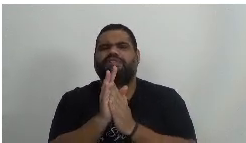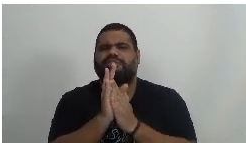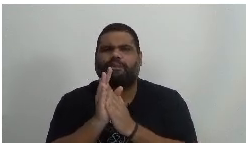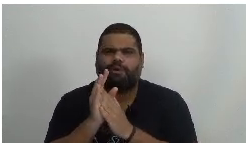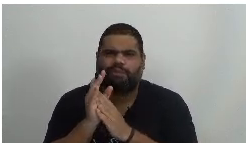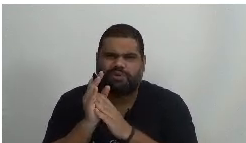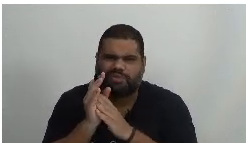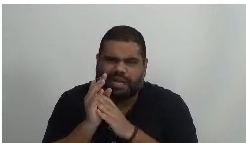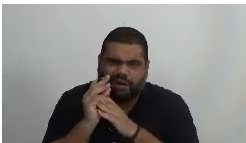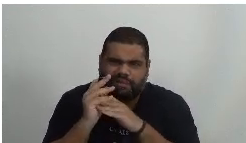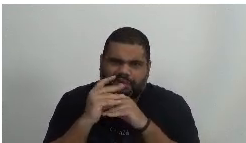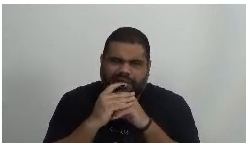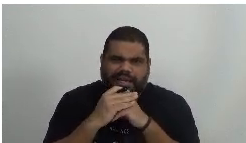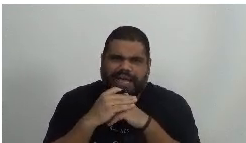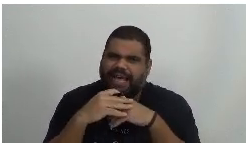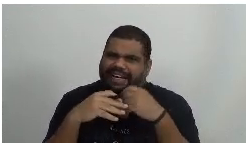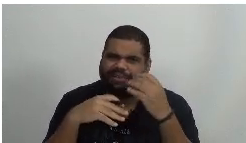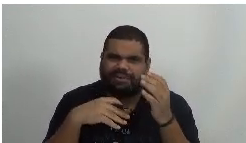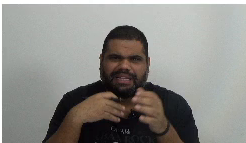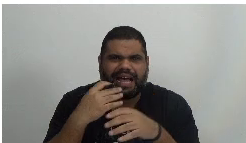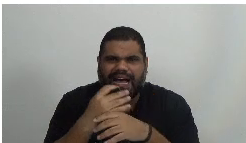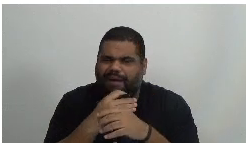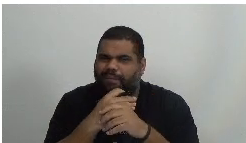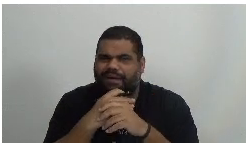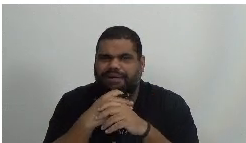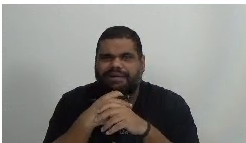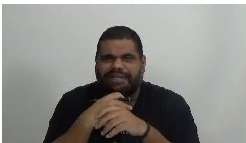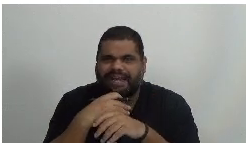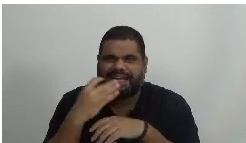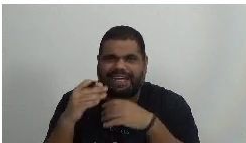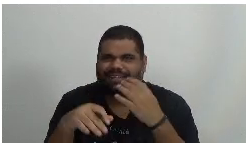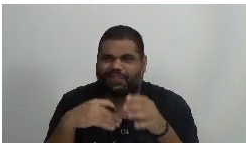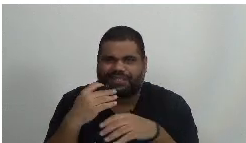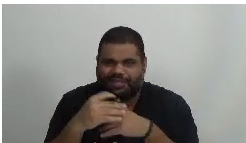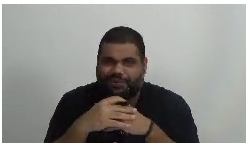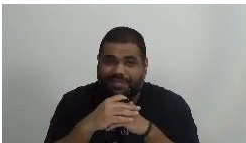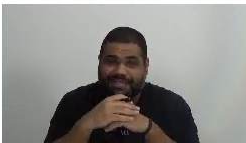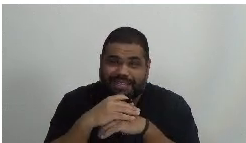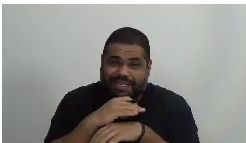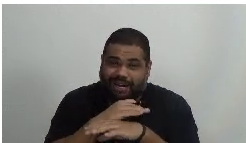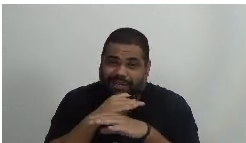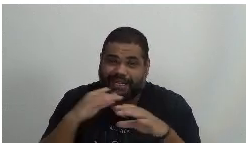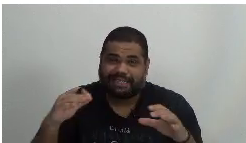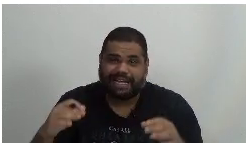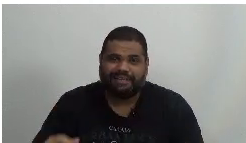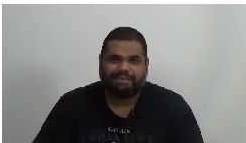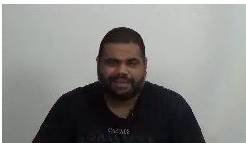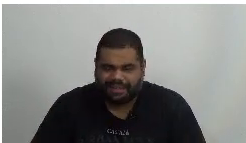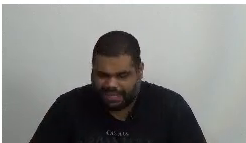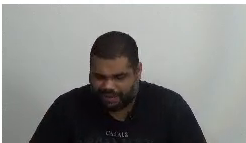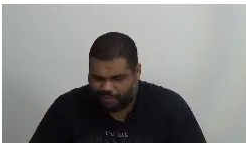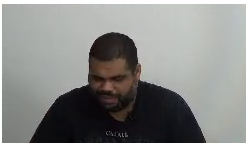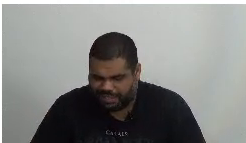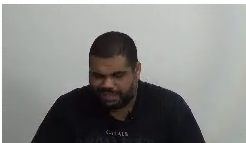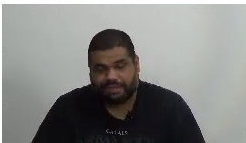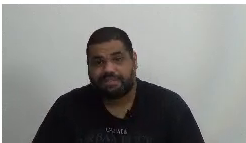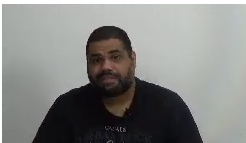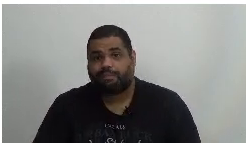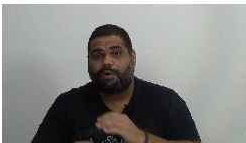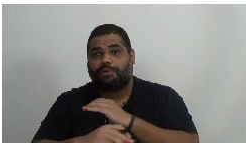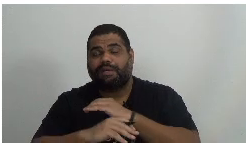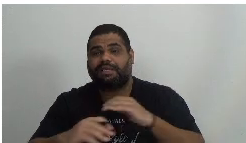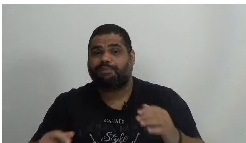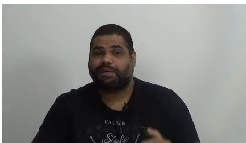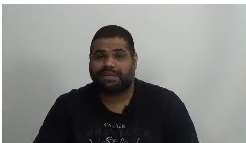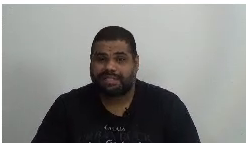Assunto divisão proporcional, regra do tapa, né? Entre outras coisas aí. A aulinha tá, né? Com certeza você